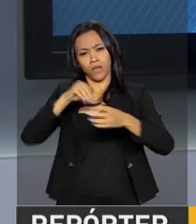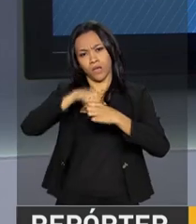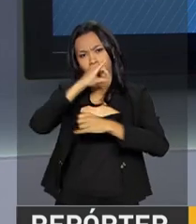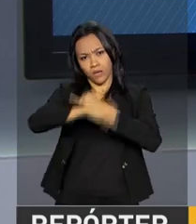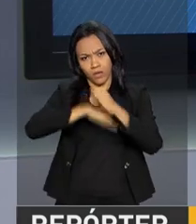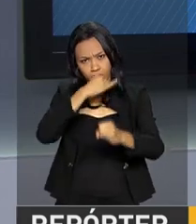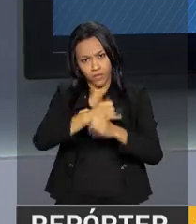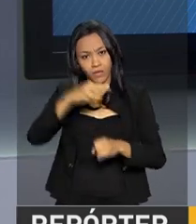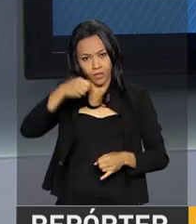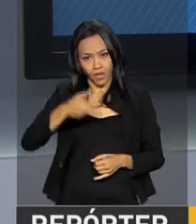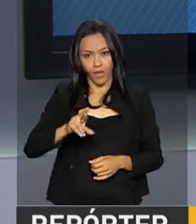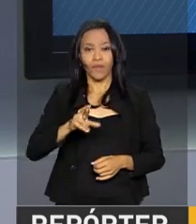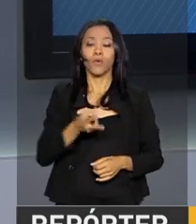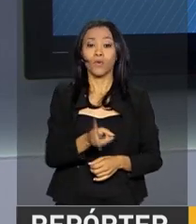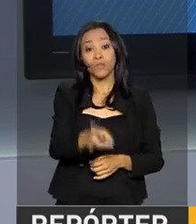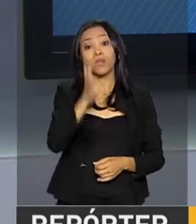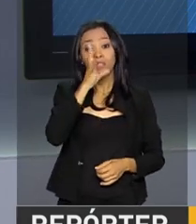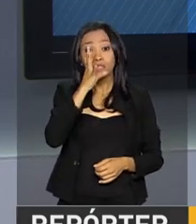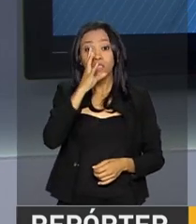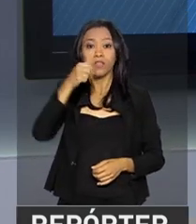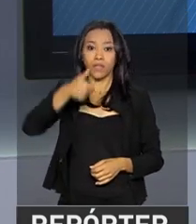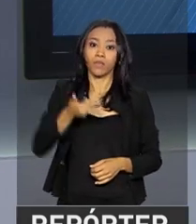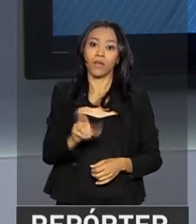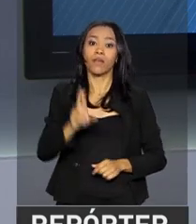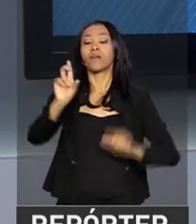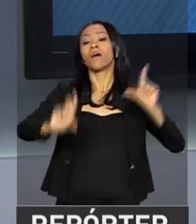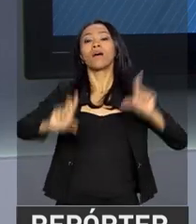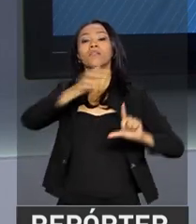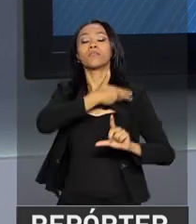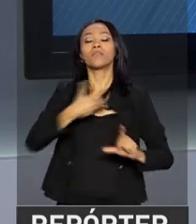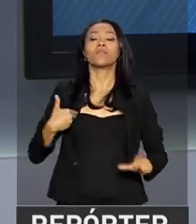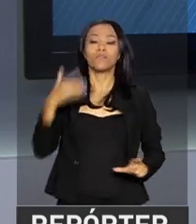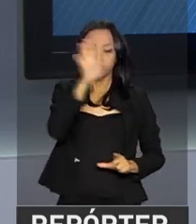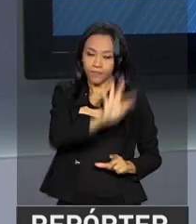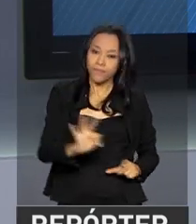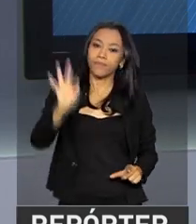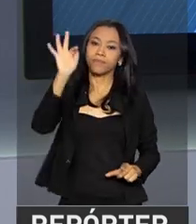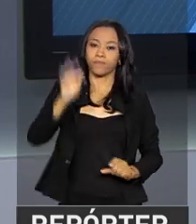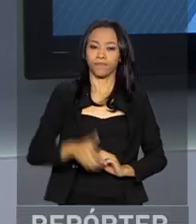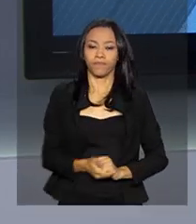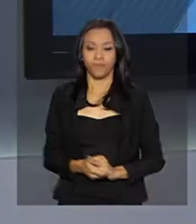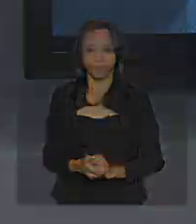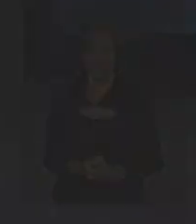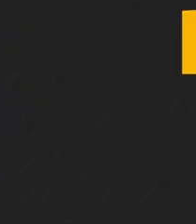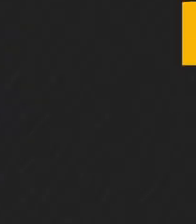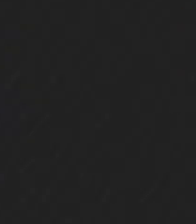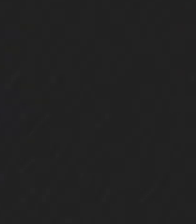página da nbr na internet continue com a gente na nbr a tv do governo federal